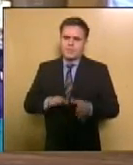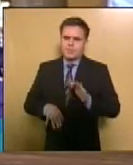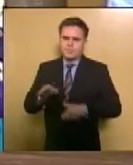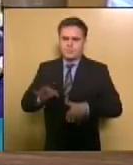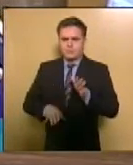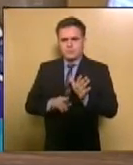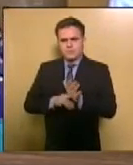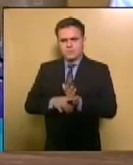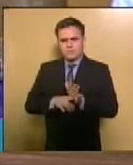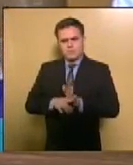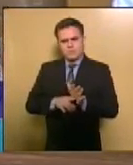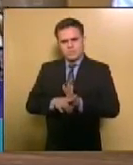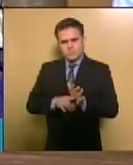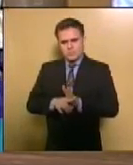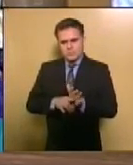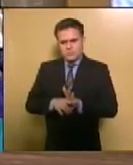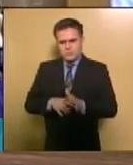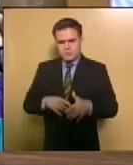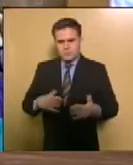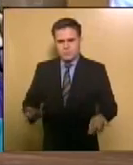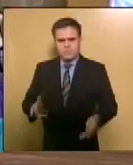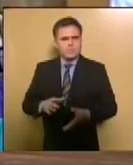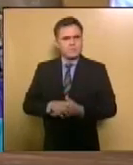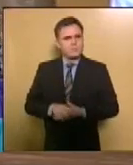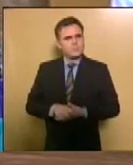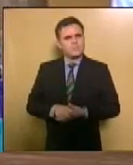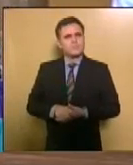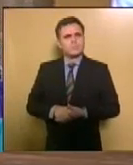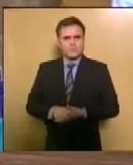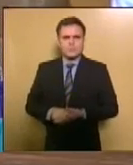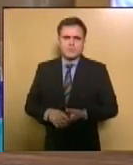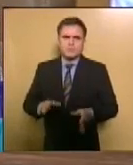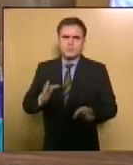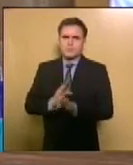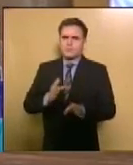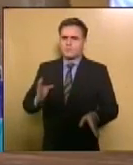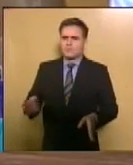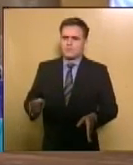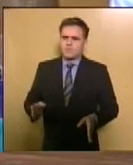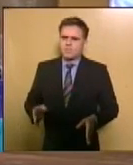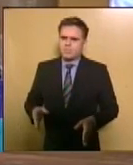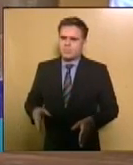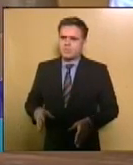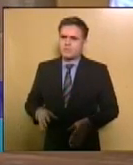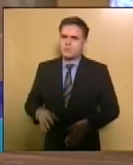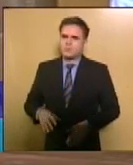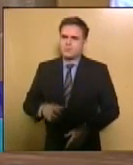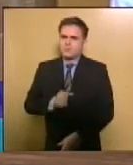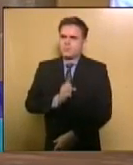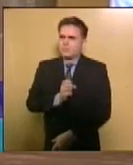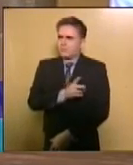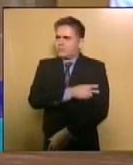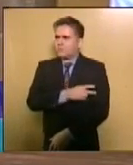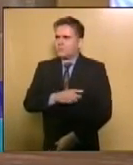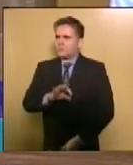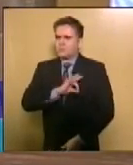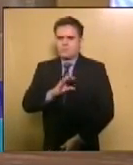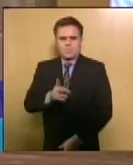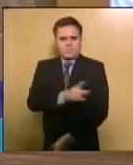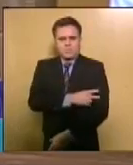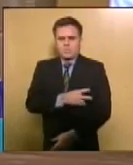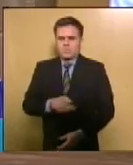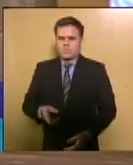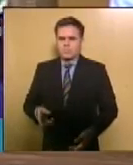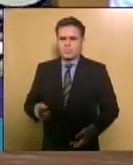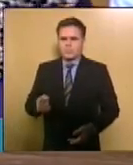vezes para essas reuniões para apresentação para operações a guarda municipal que tem sido uma parceira muito grande nossa